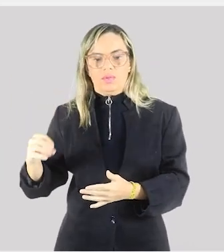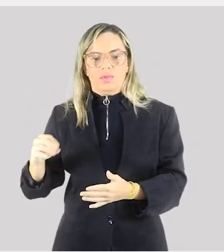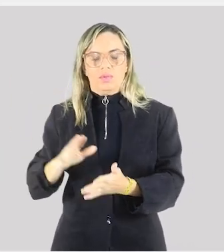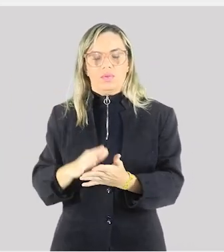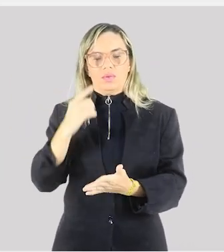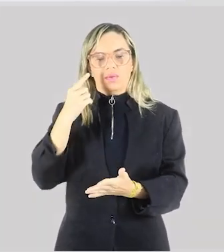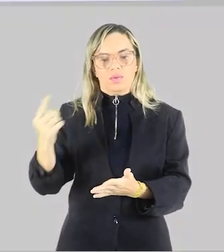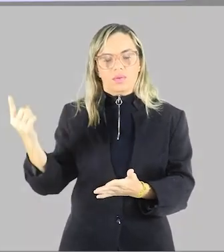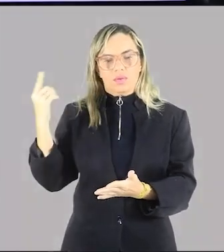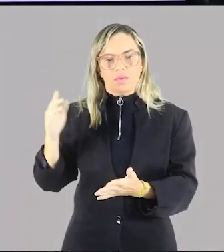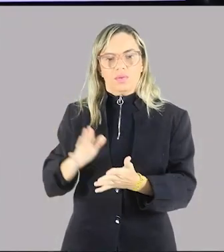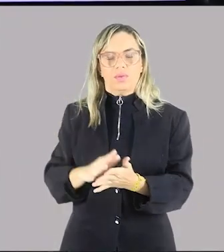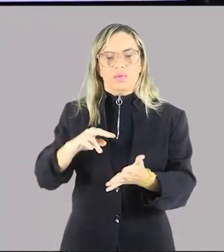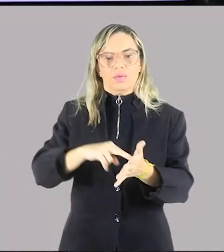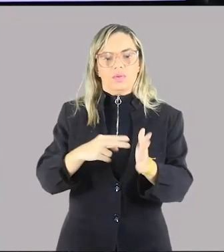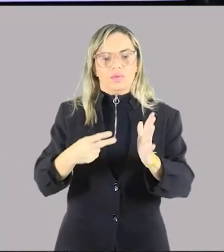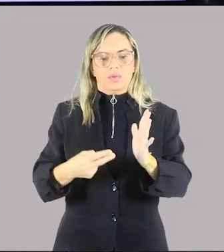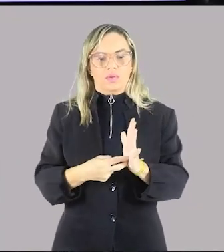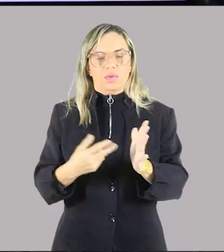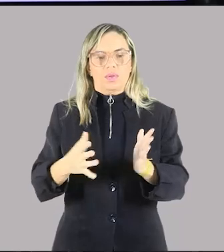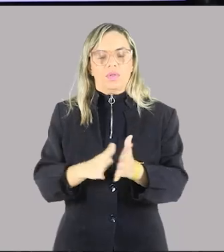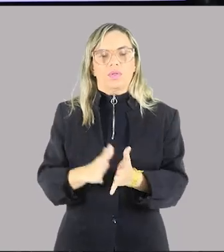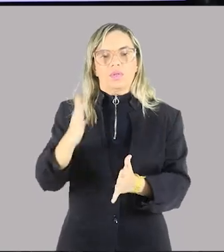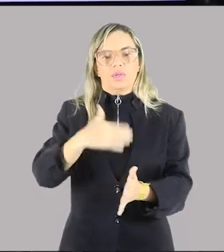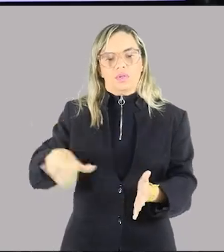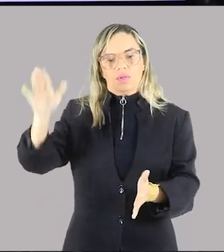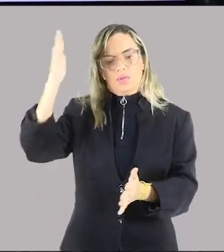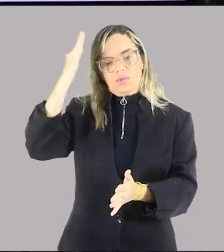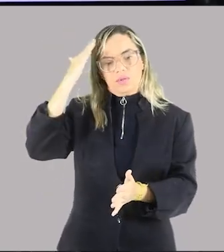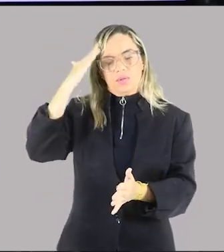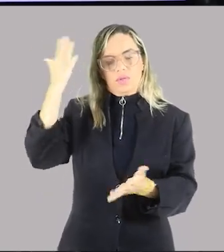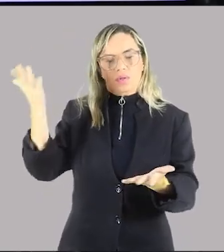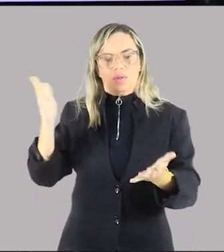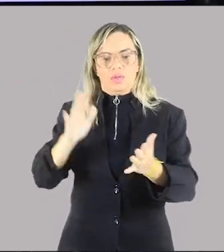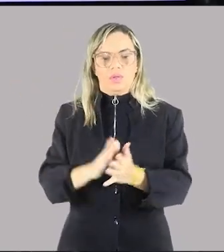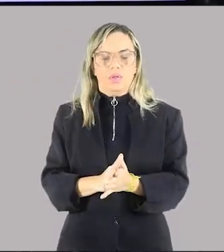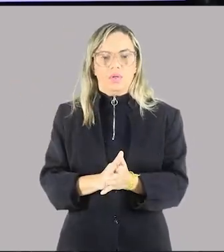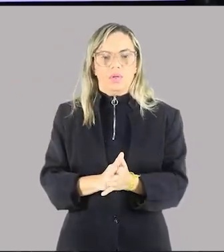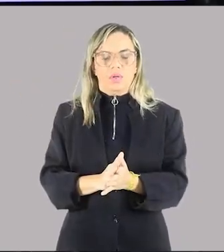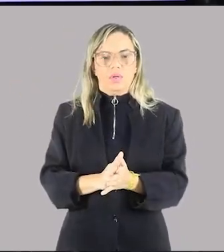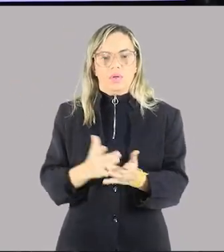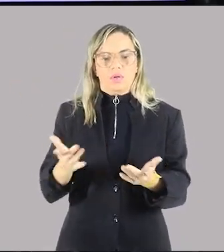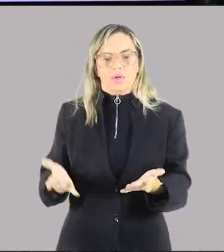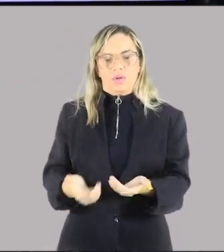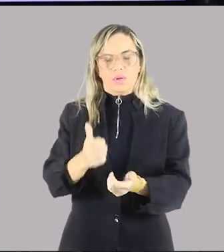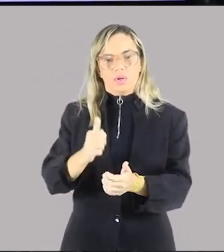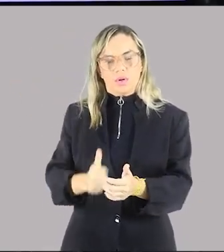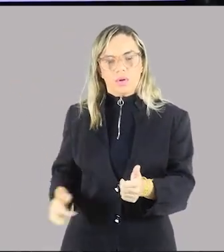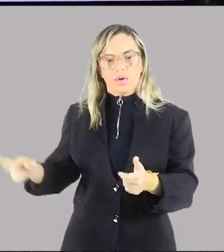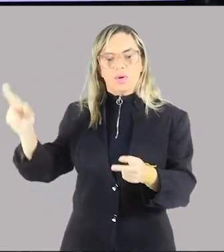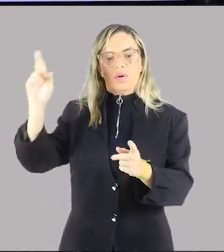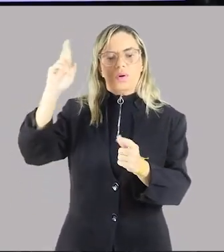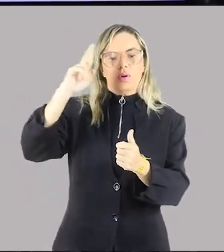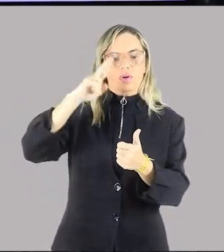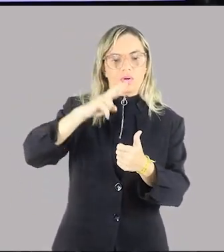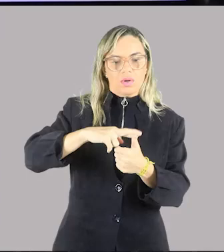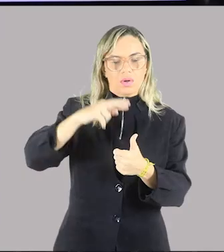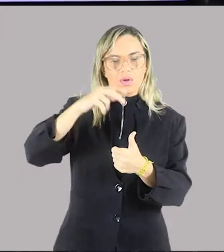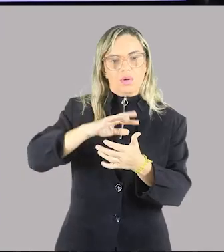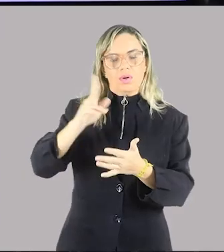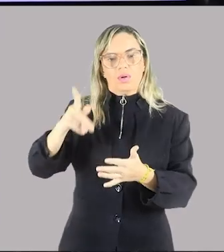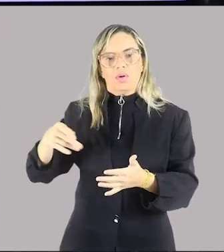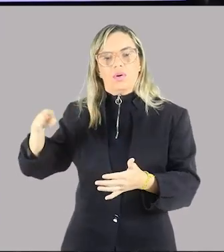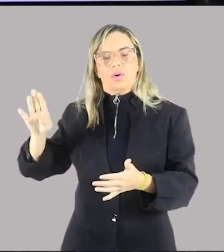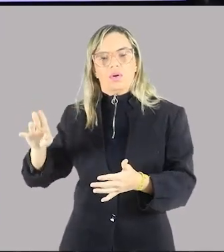A teoria do órgão, nesse sentido, compreende que a pessoa física, que o agente público é, na verdade,